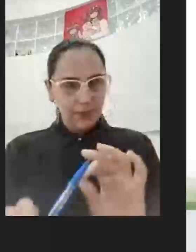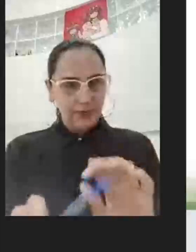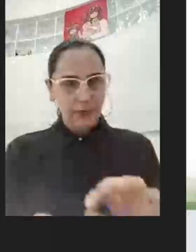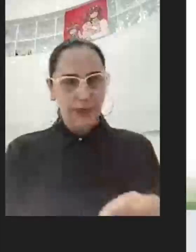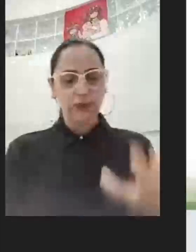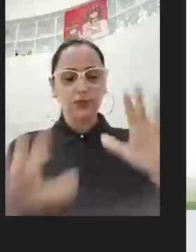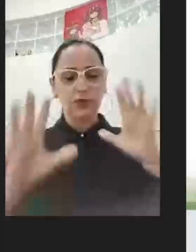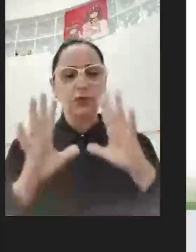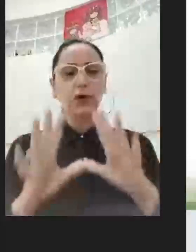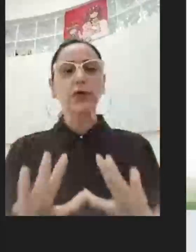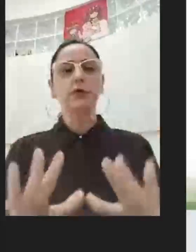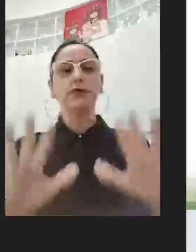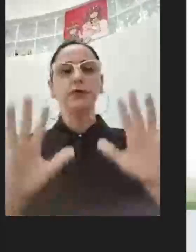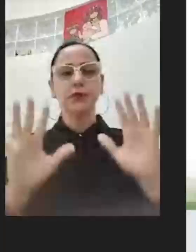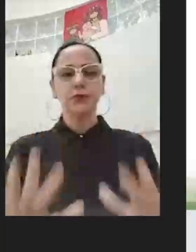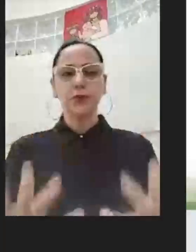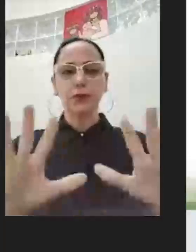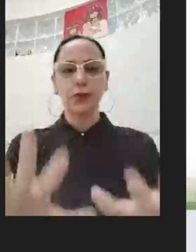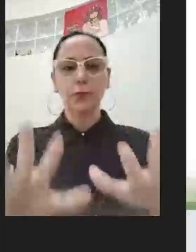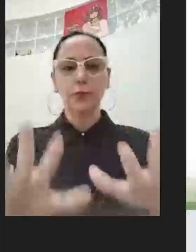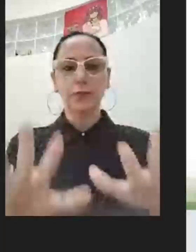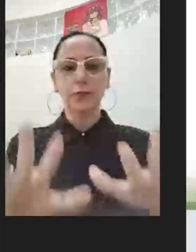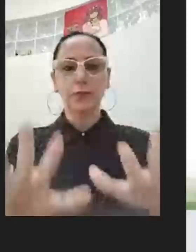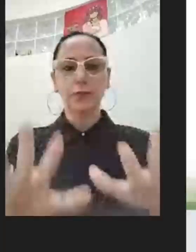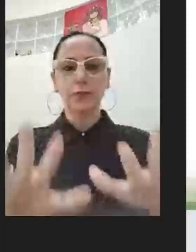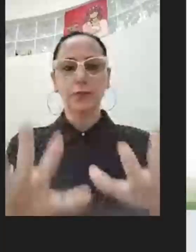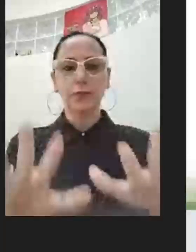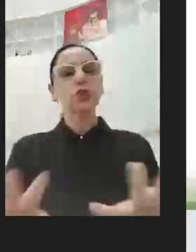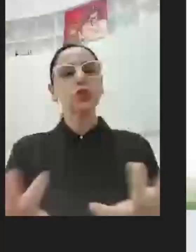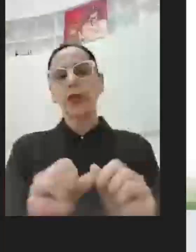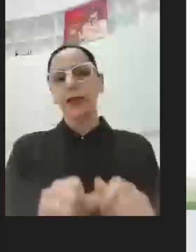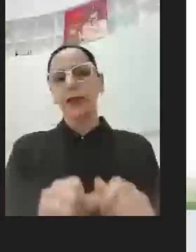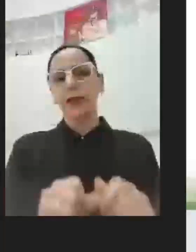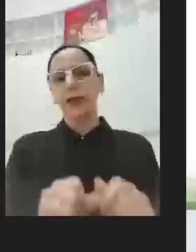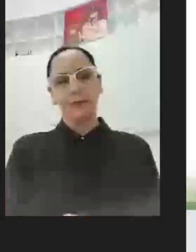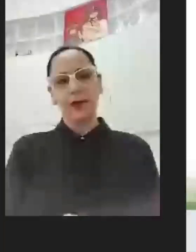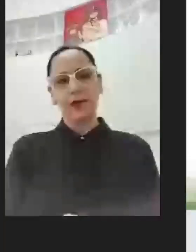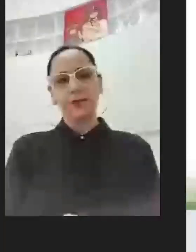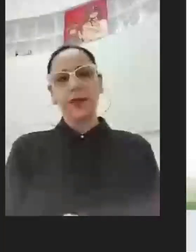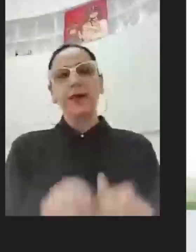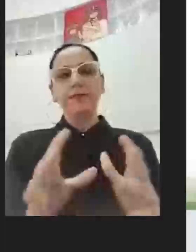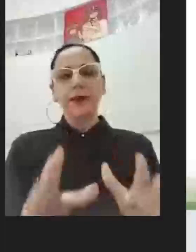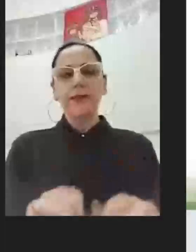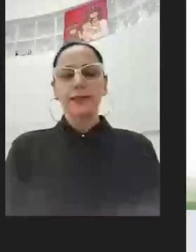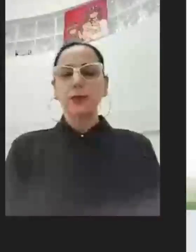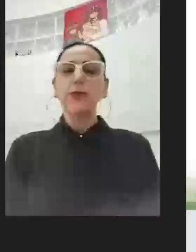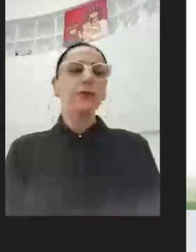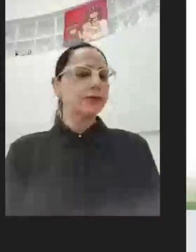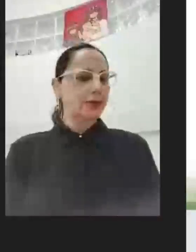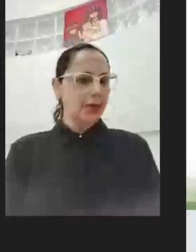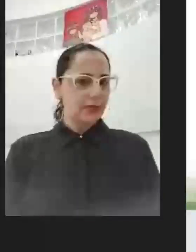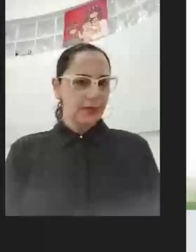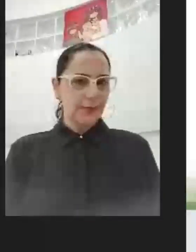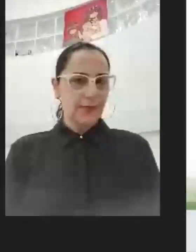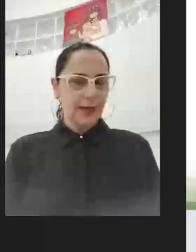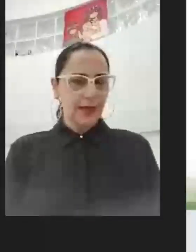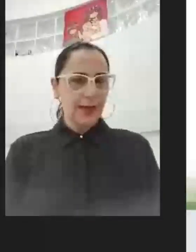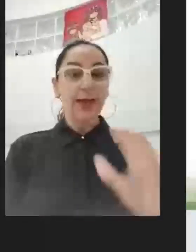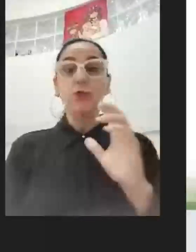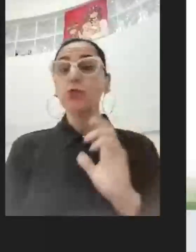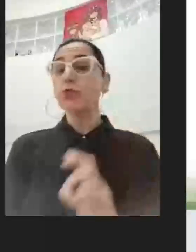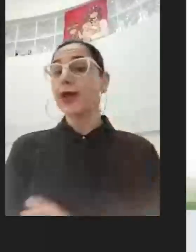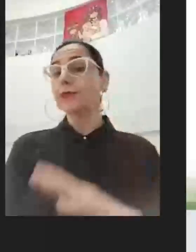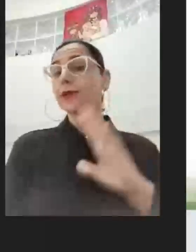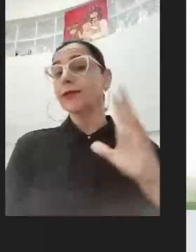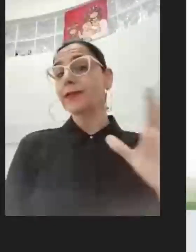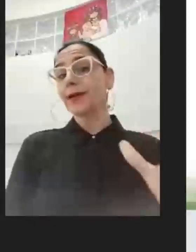tá? Uma dica para vocês, quando vocês forem botar o bebê para amamentar, não escolhem a mama. Fala assim, qual mama tu queres